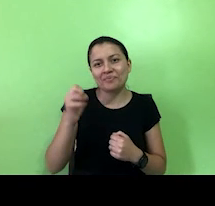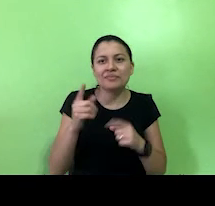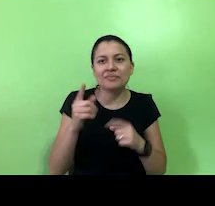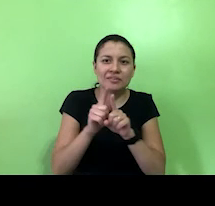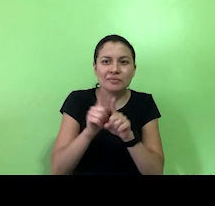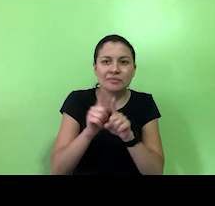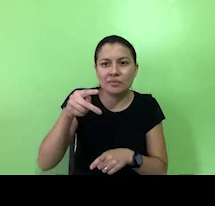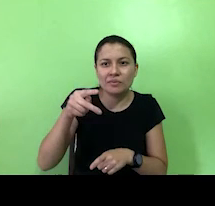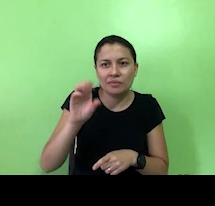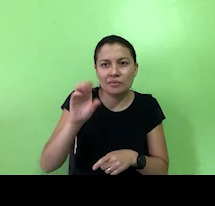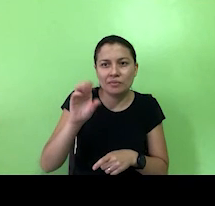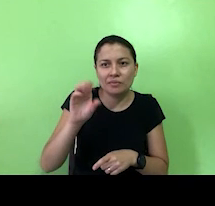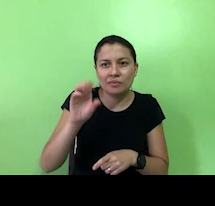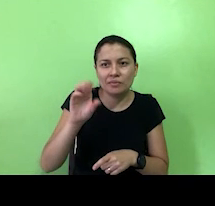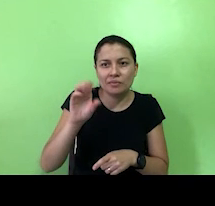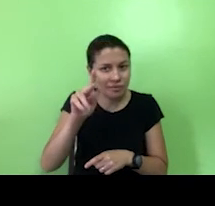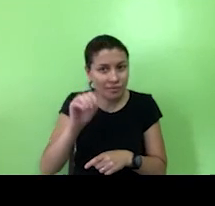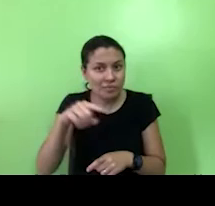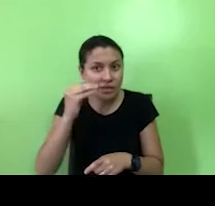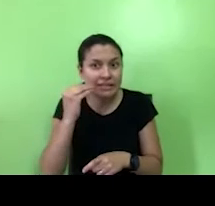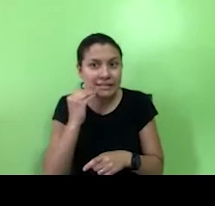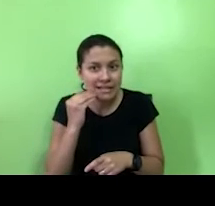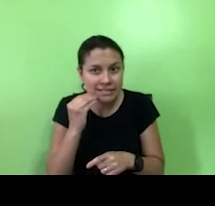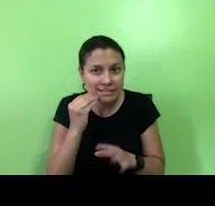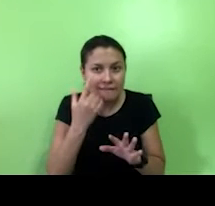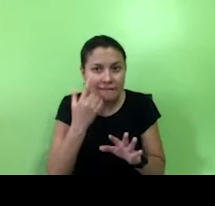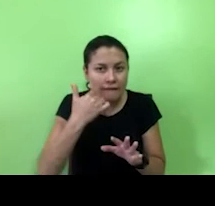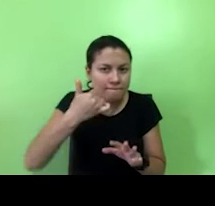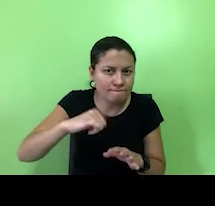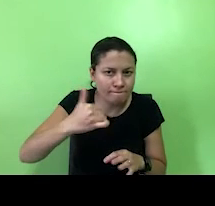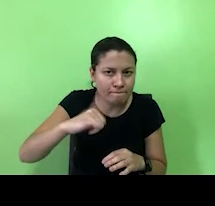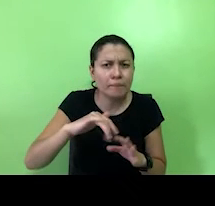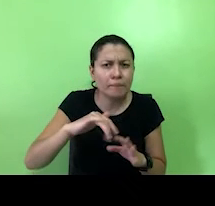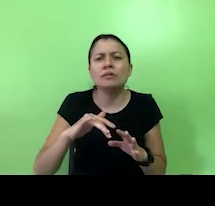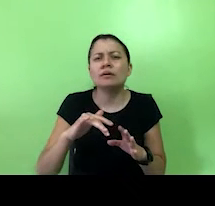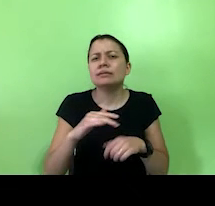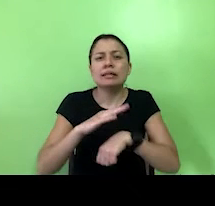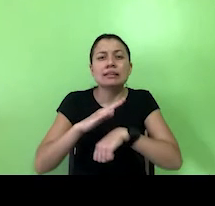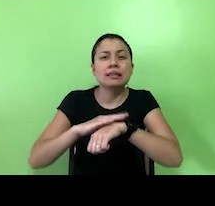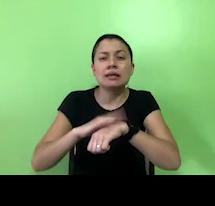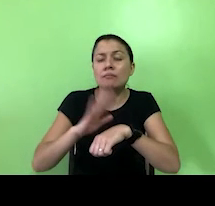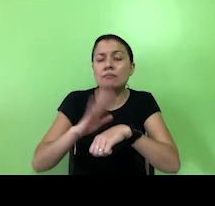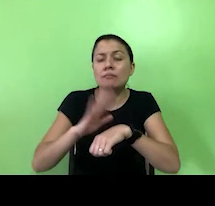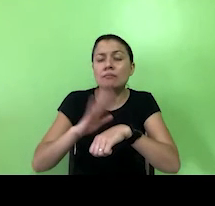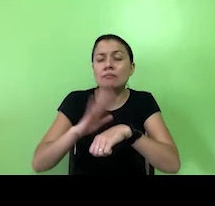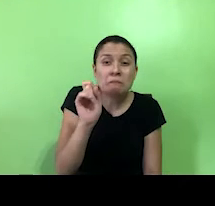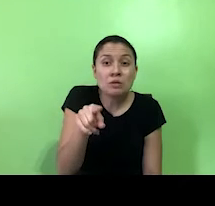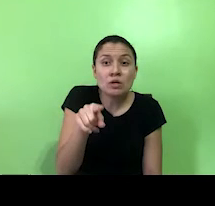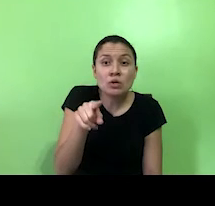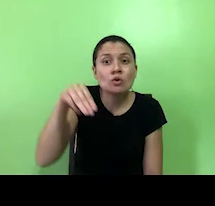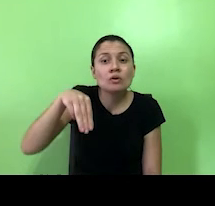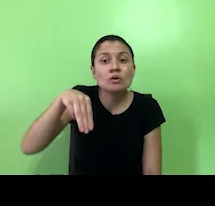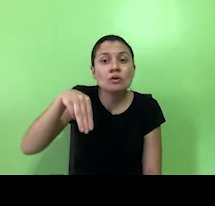que a gente estava testando. Foram mais de 1000 minutos aí de gravações depois, porque a gente fez